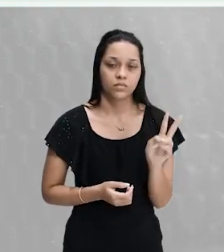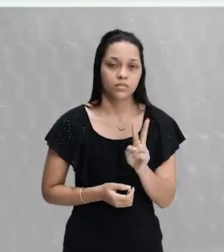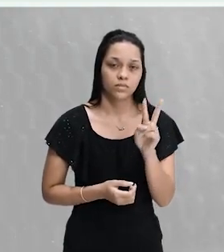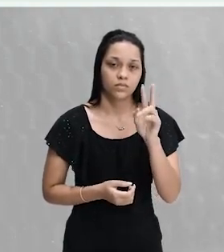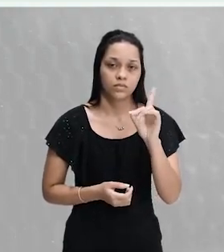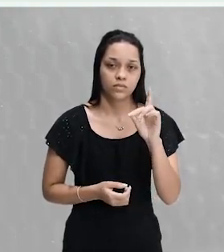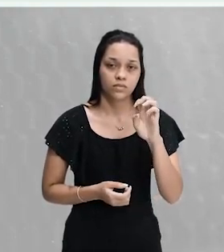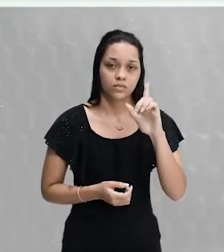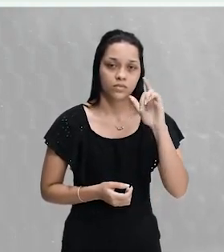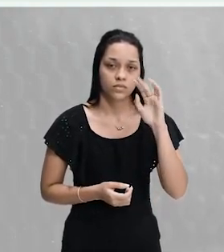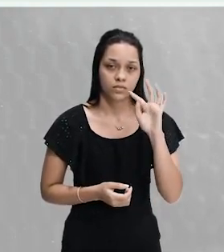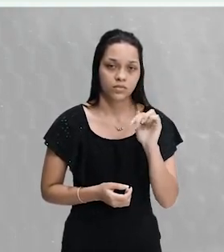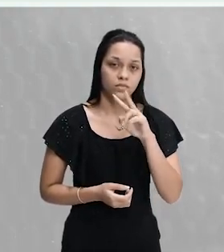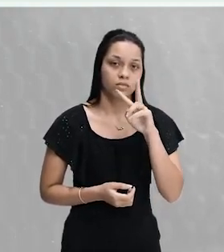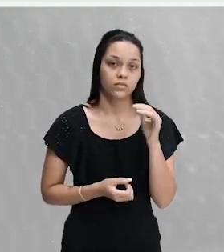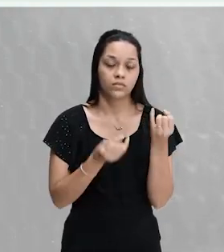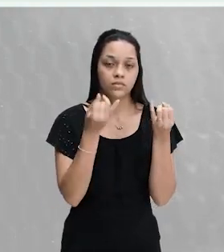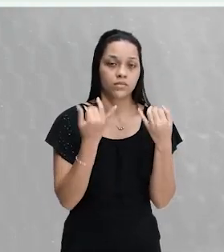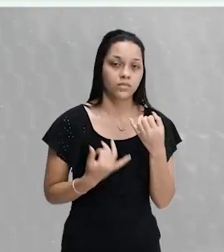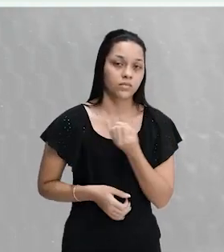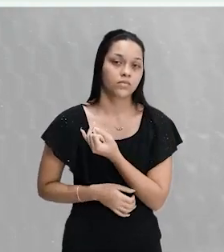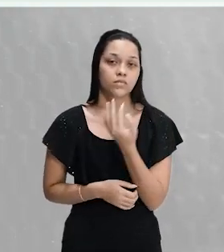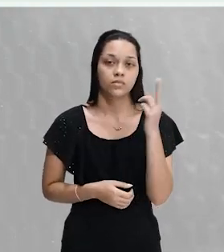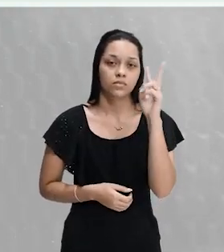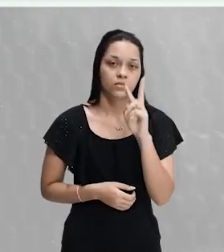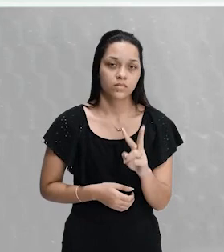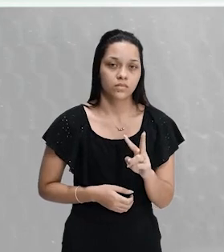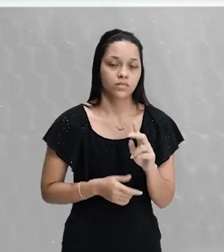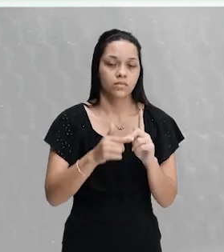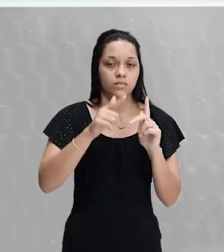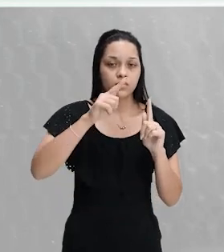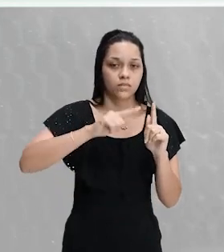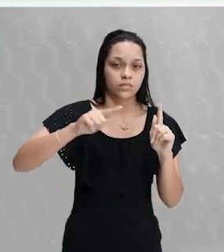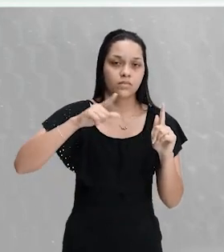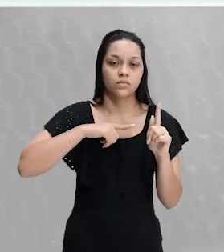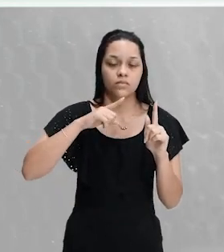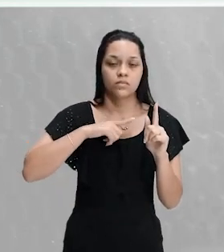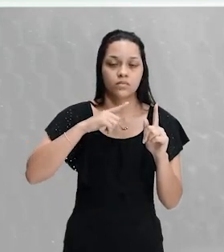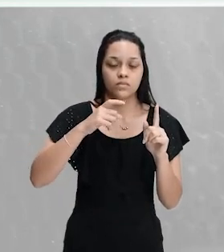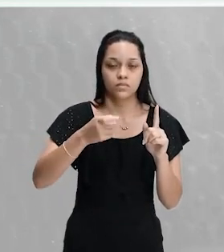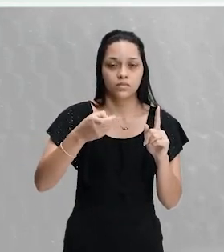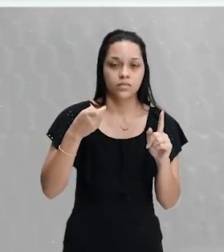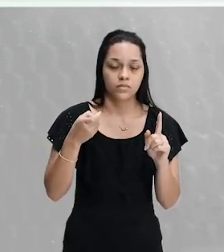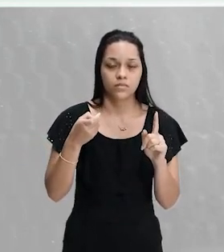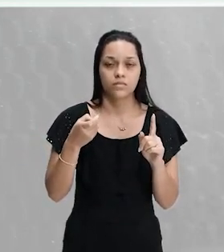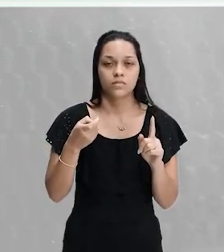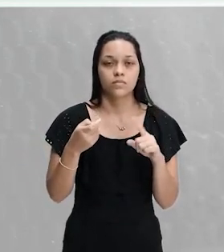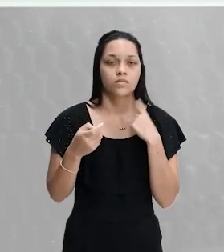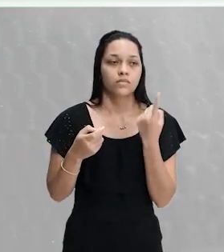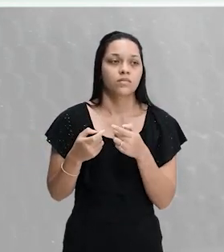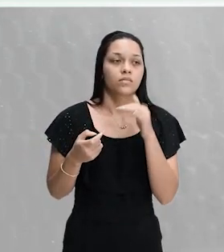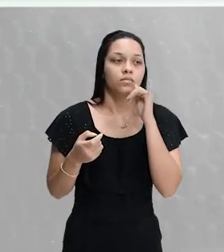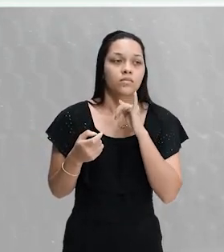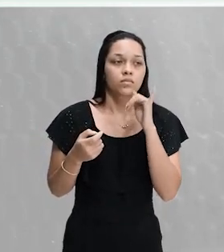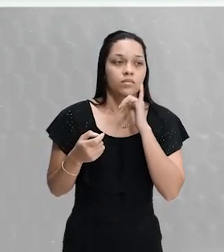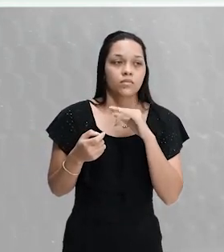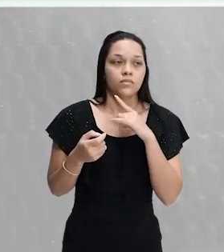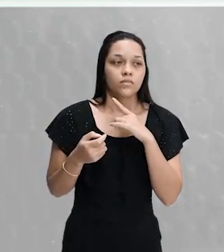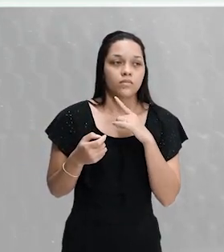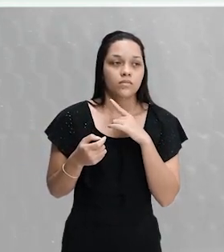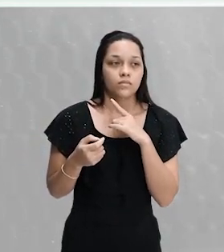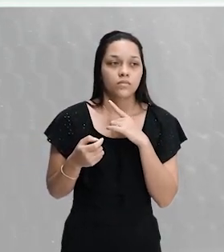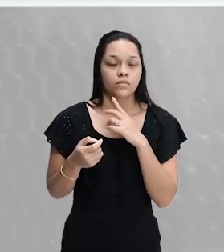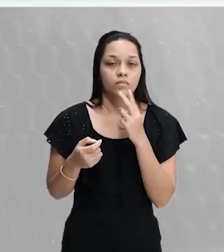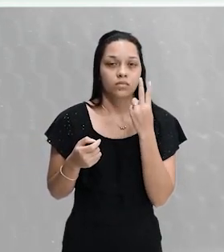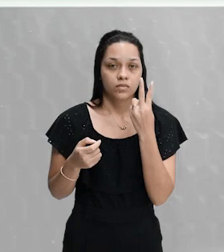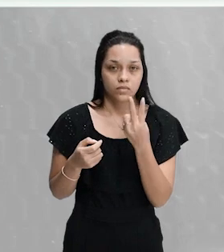delta. Porque o delta vai me dizer quantas vezes o gráfico passa pelo eixo x. Ó. Você percebe que nos nossos exemplos, o gráfico